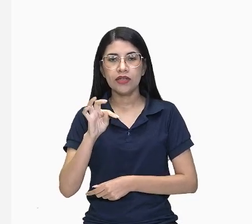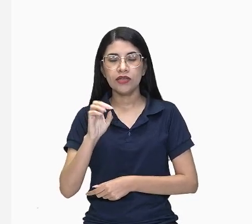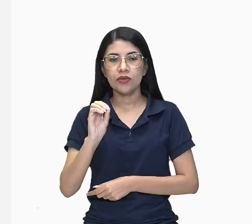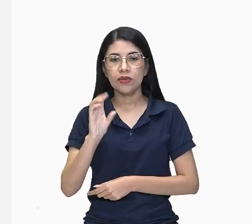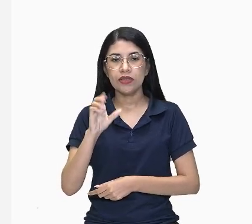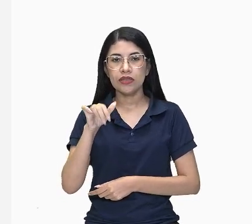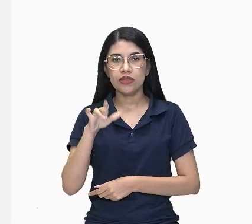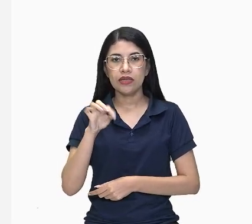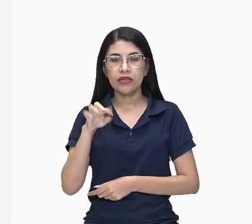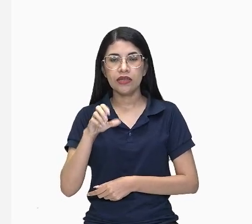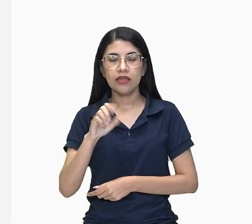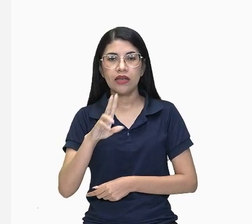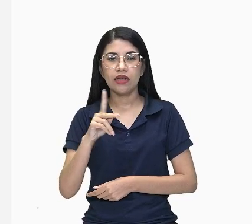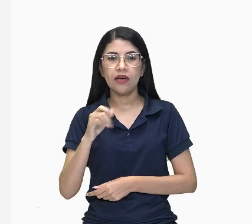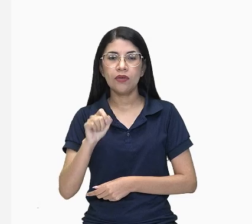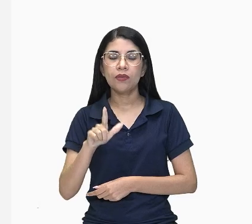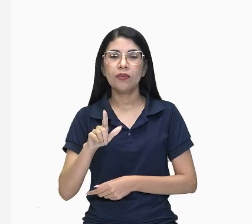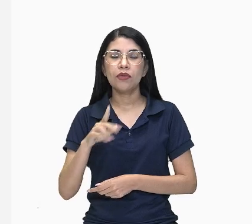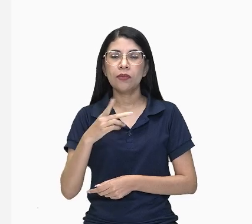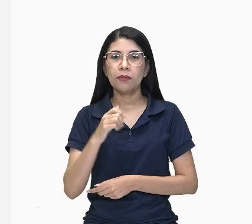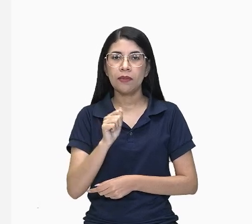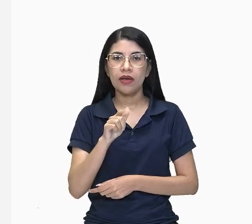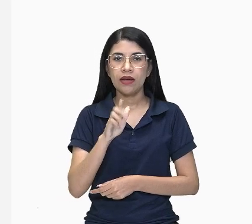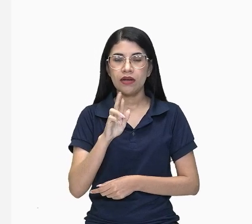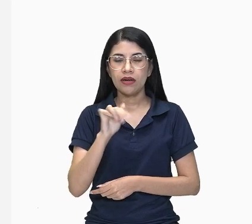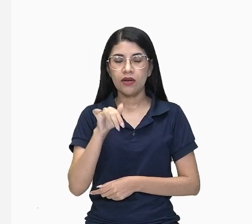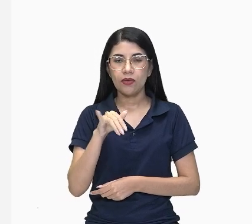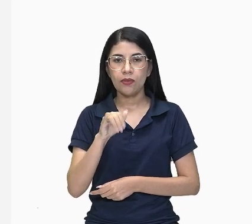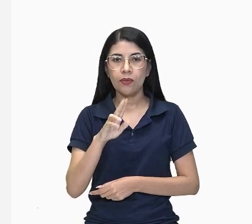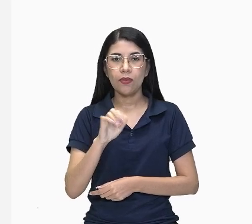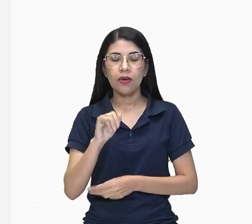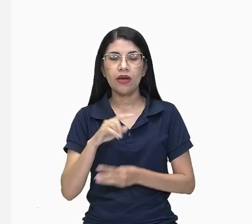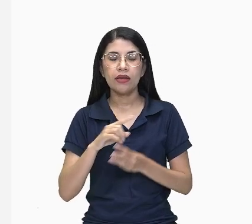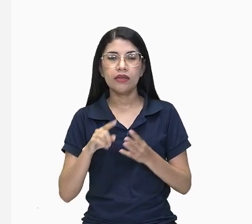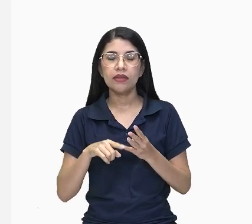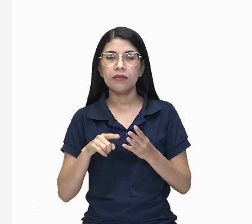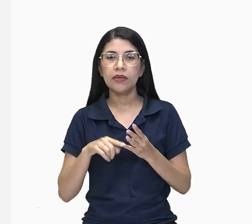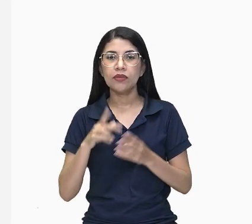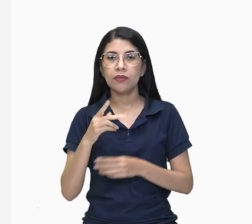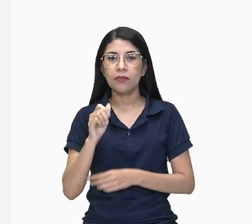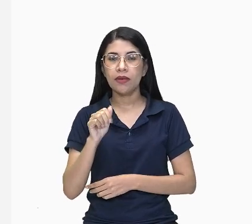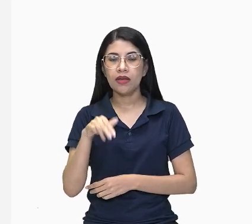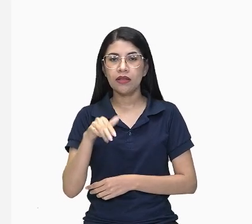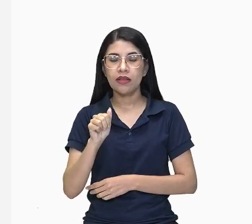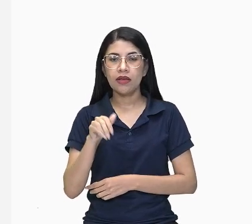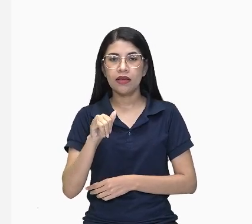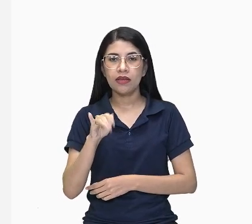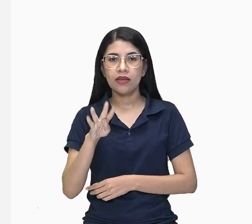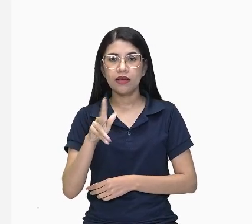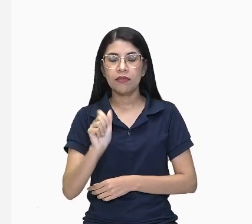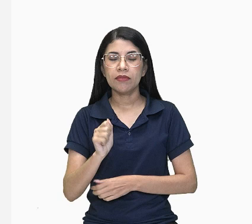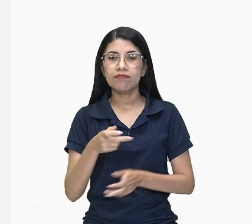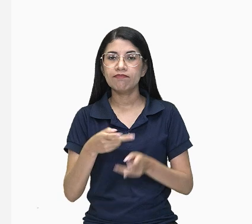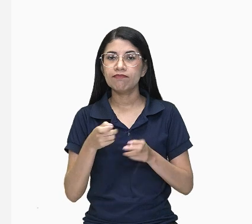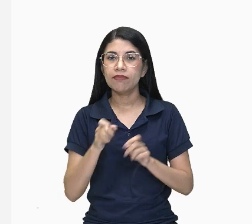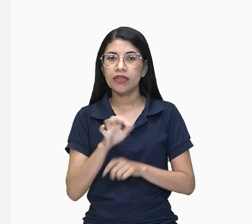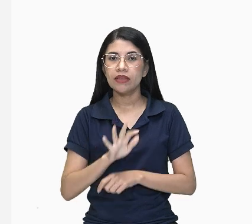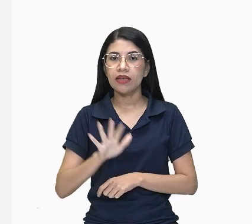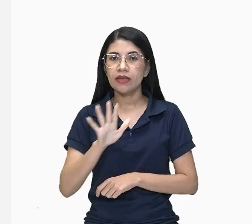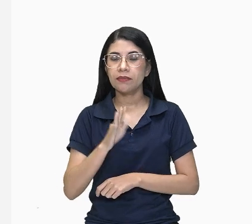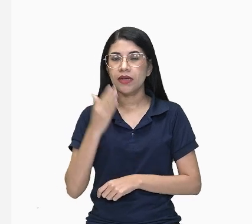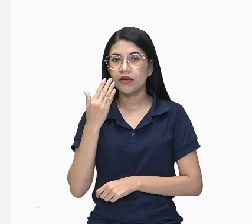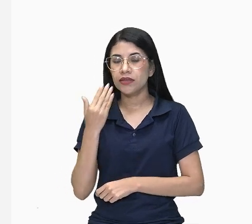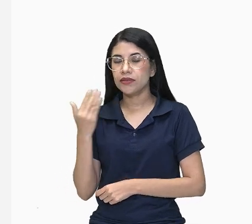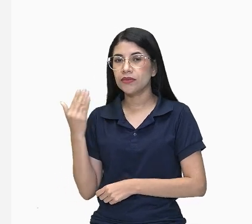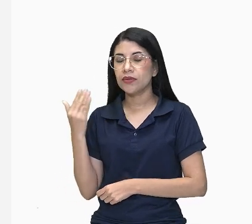do Parnaíba. Neste próximo mapa, observem aí a área de abrangência de cada